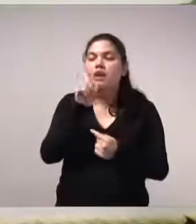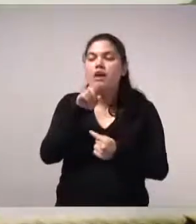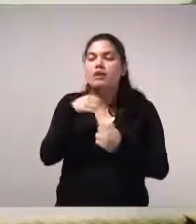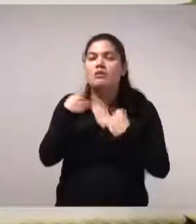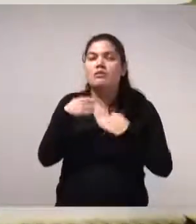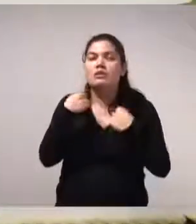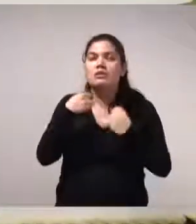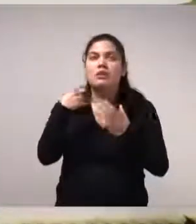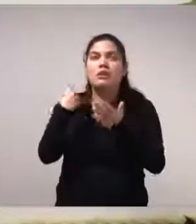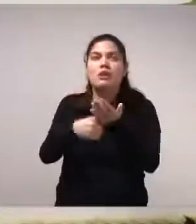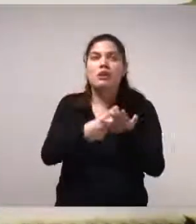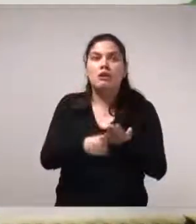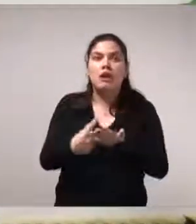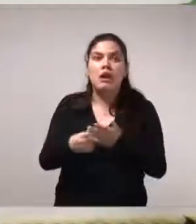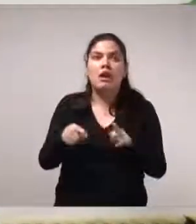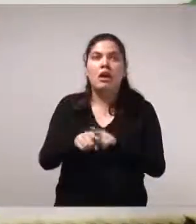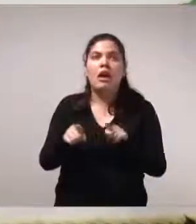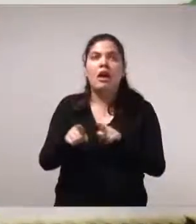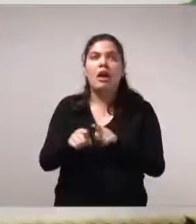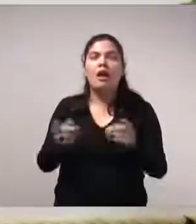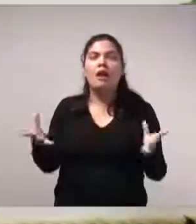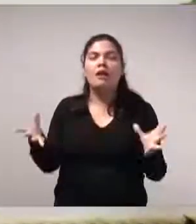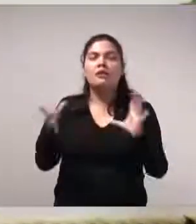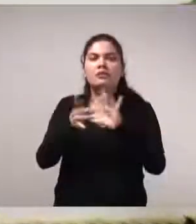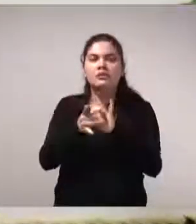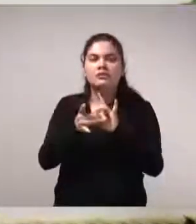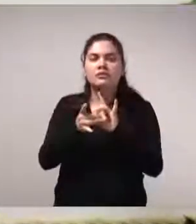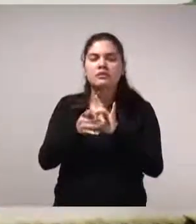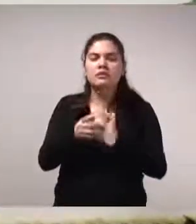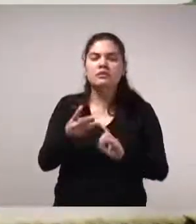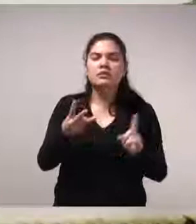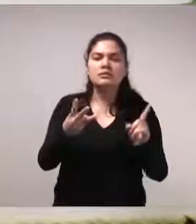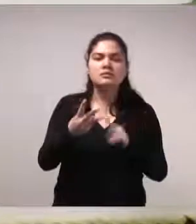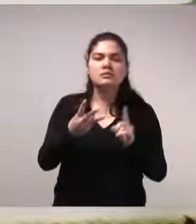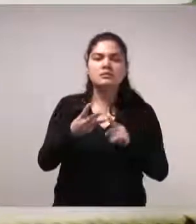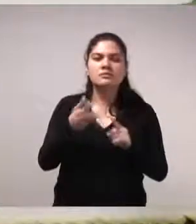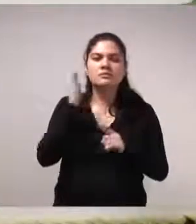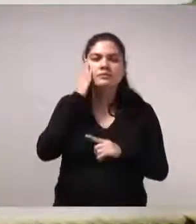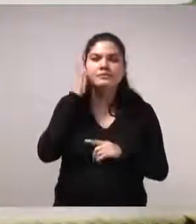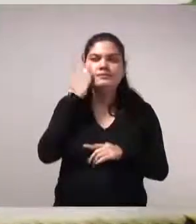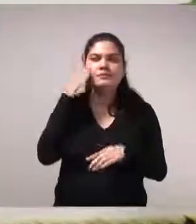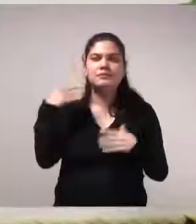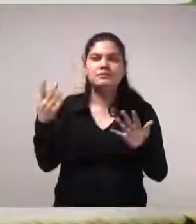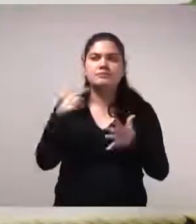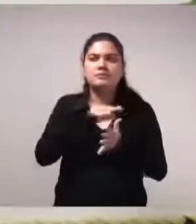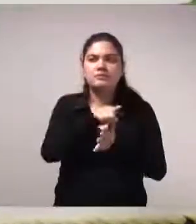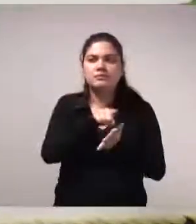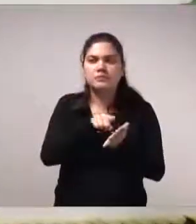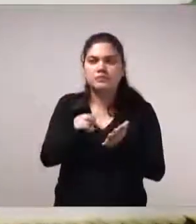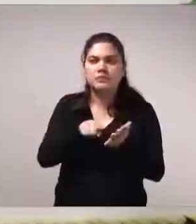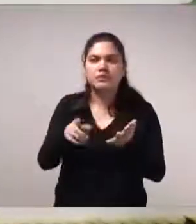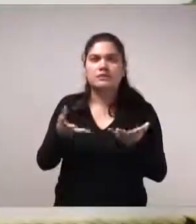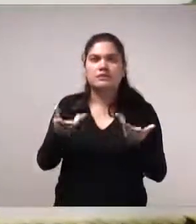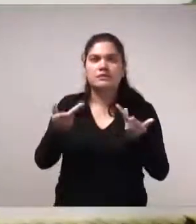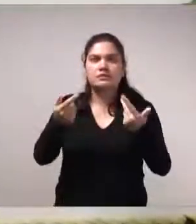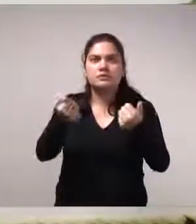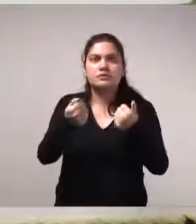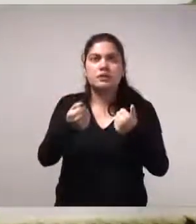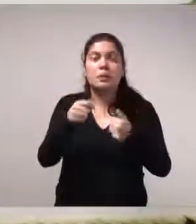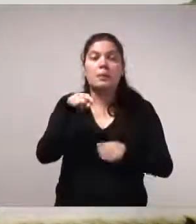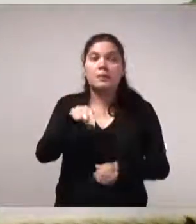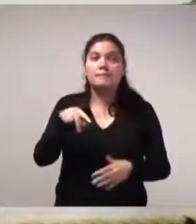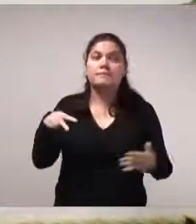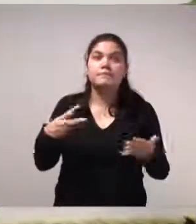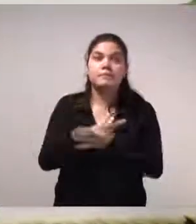como premissa a integração. O terceiro é entender, buscar saber quais são esses parâmetros de eficiência. E, nesse sentido, muitas vezes